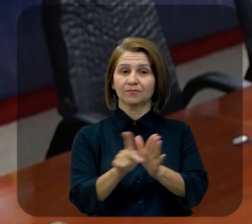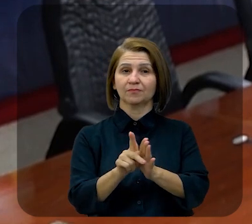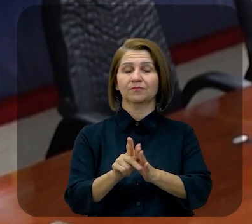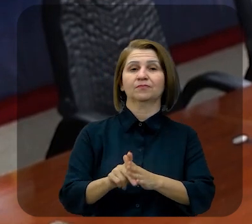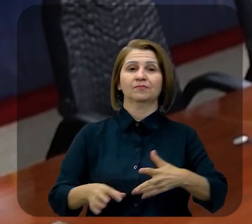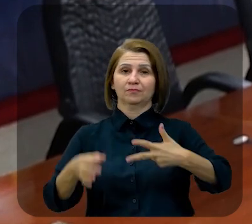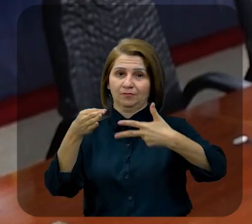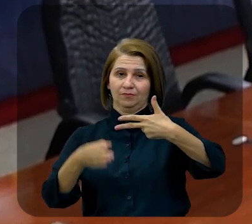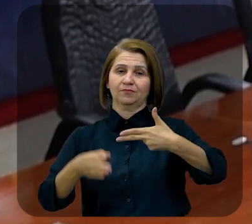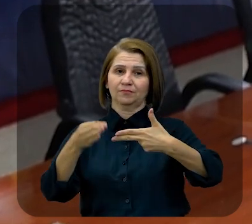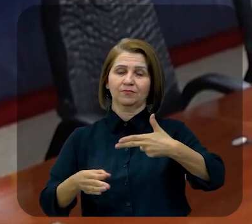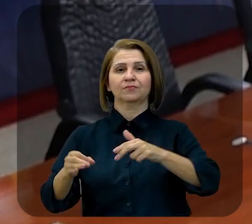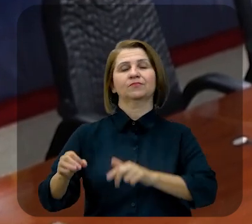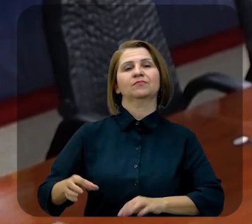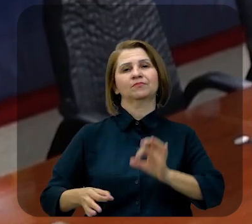Poder Judiciário.